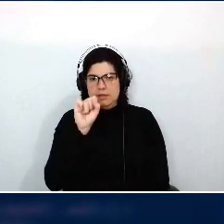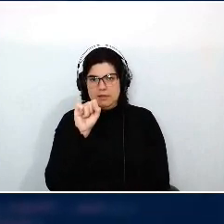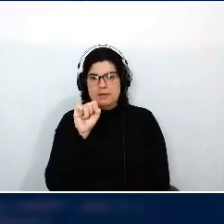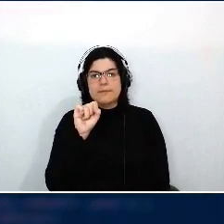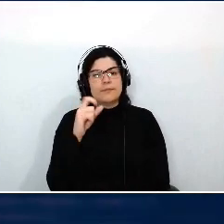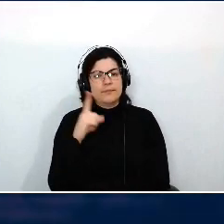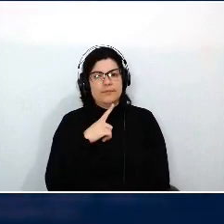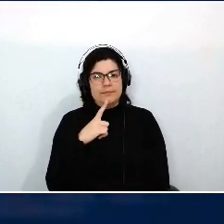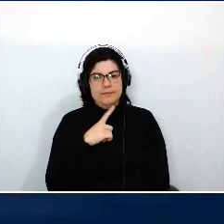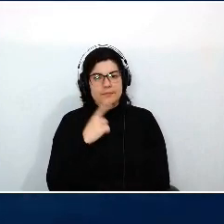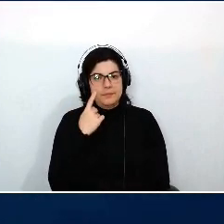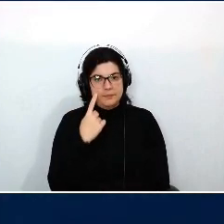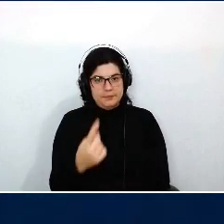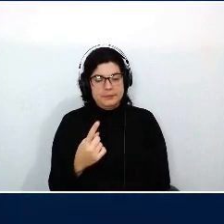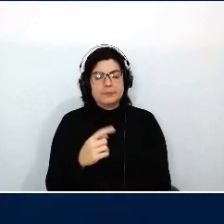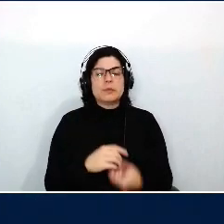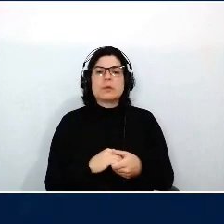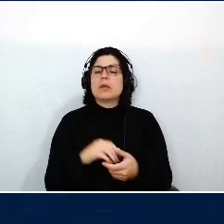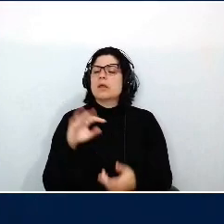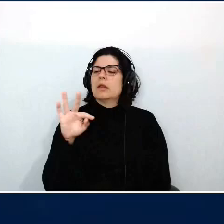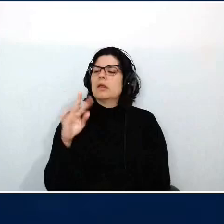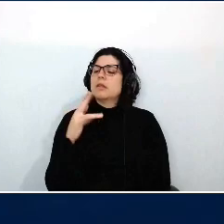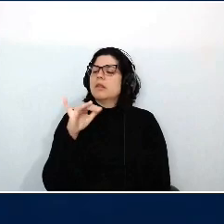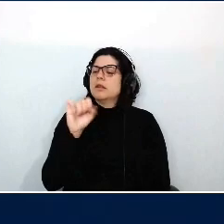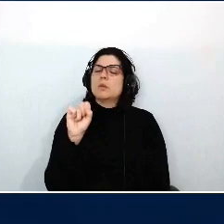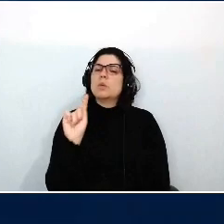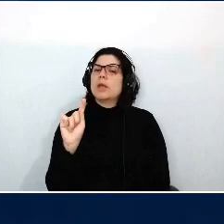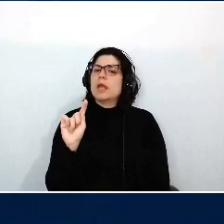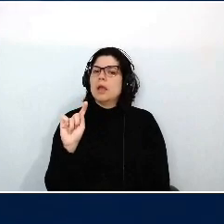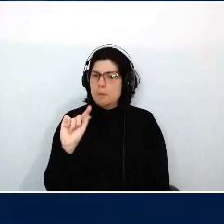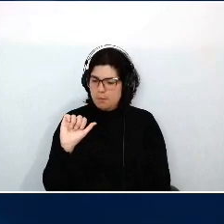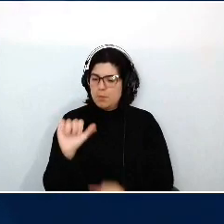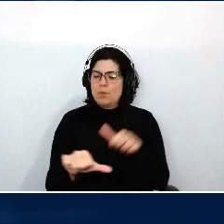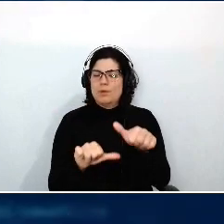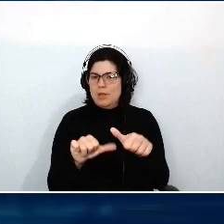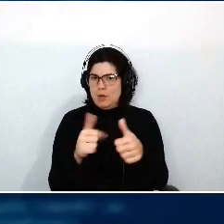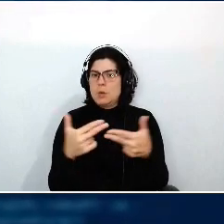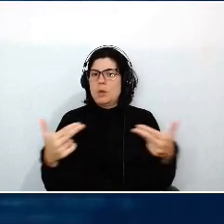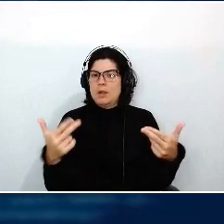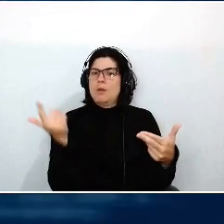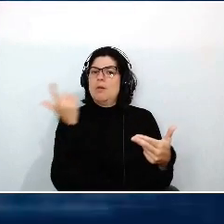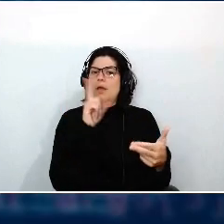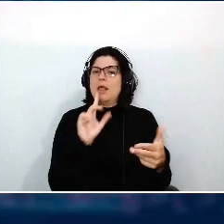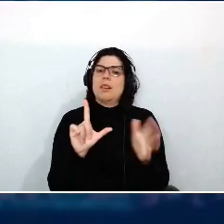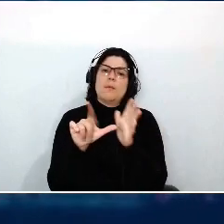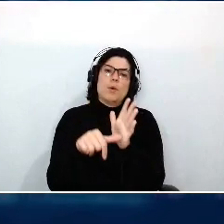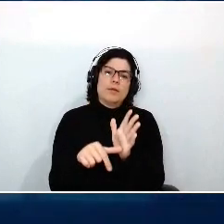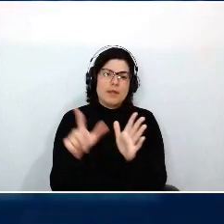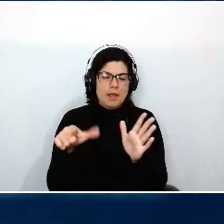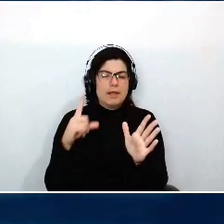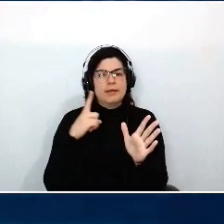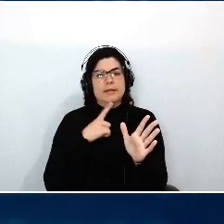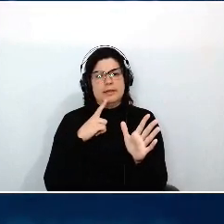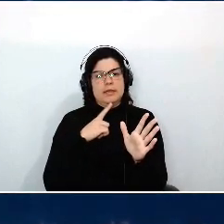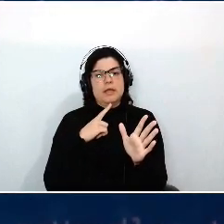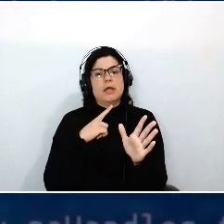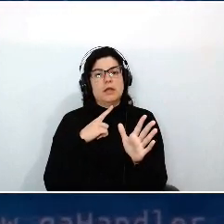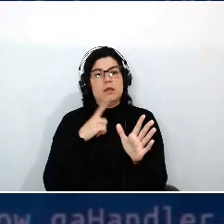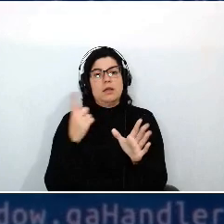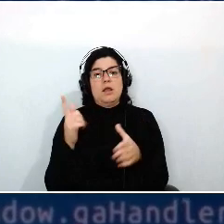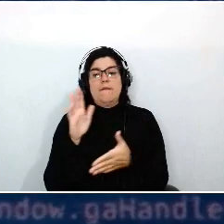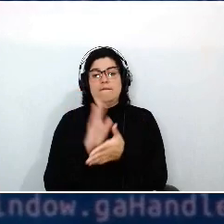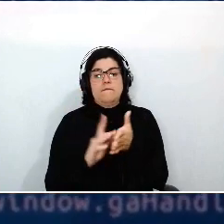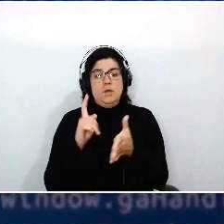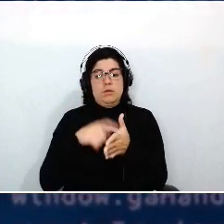request ali no meio do nada, esse this vai virar uma coisa depois, tá? Vai ter um binding para essa closure que essa função está retornando. E